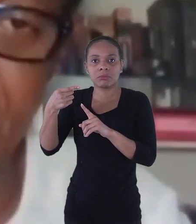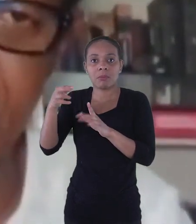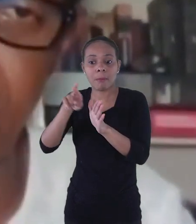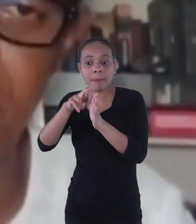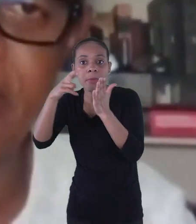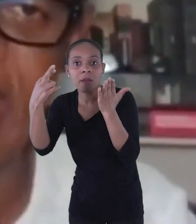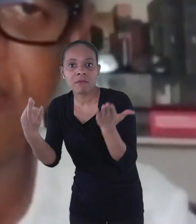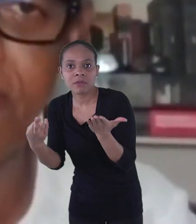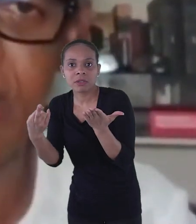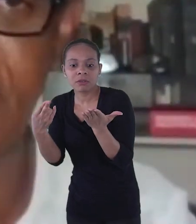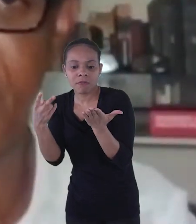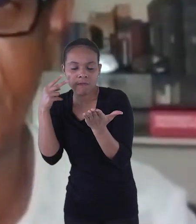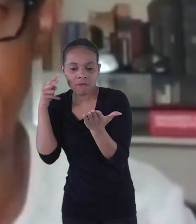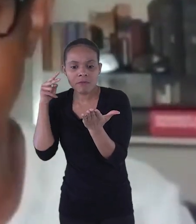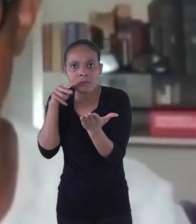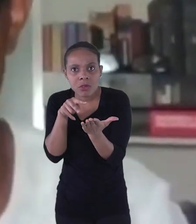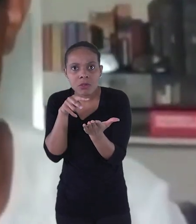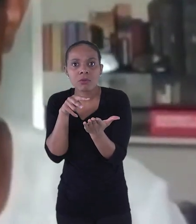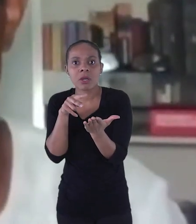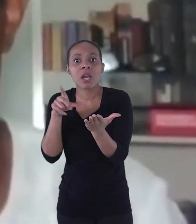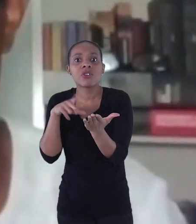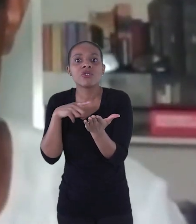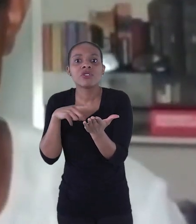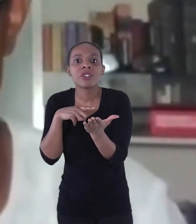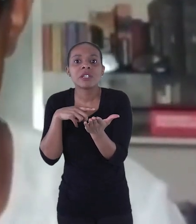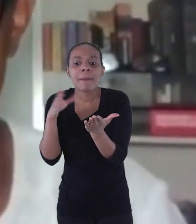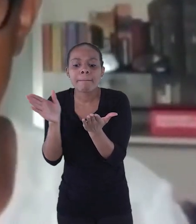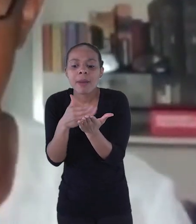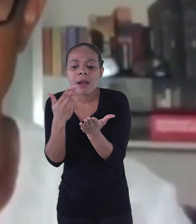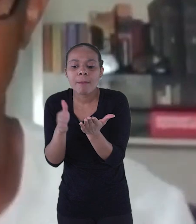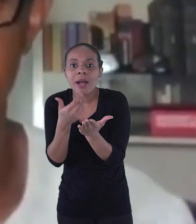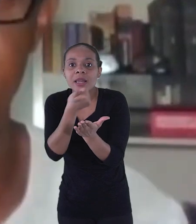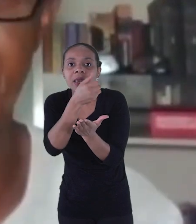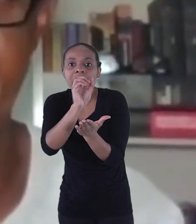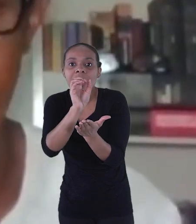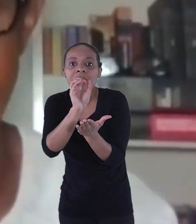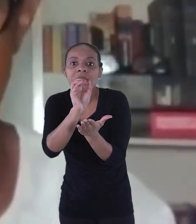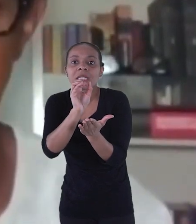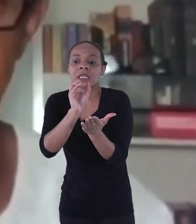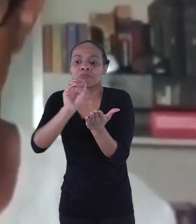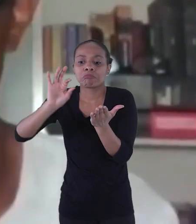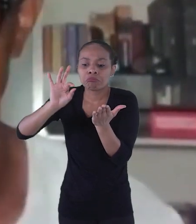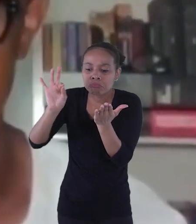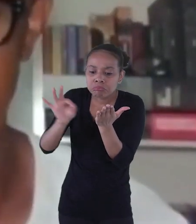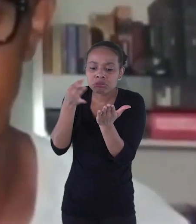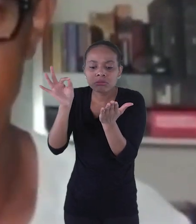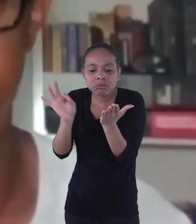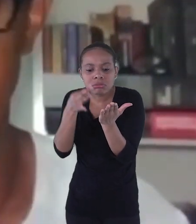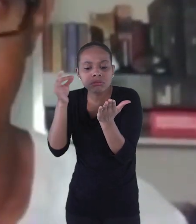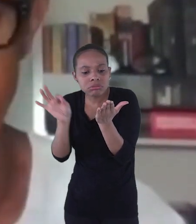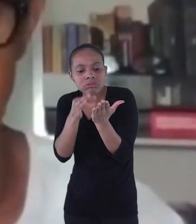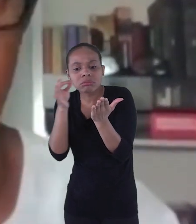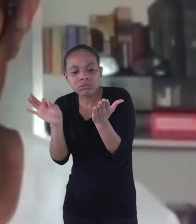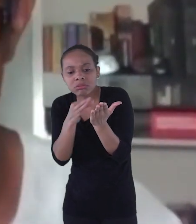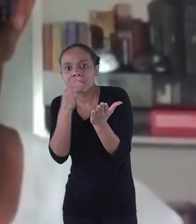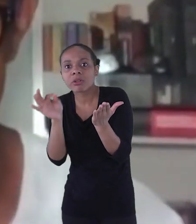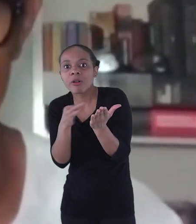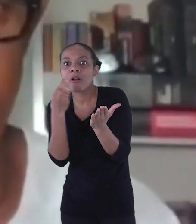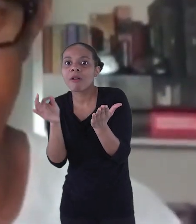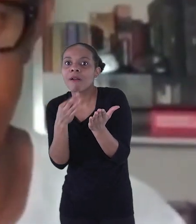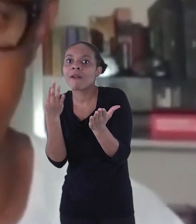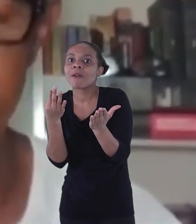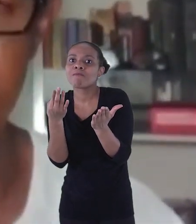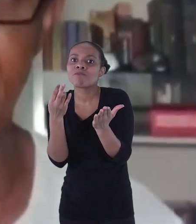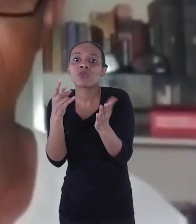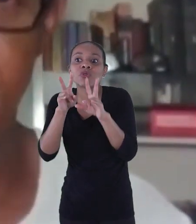Match, uma matéria de 10 páginas com a Carolina, e resolveu ir para casa. Era uma faxineira, uma empregada doméstica como a